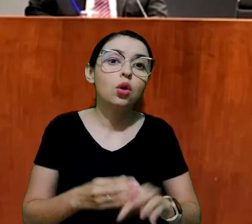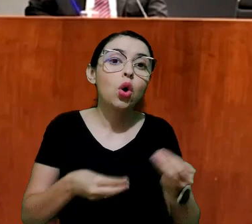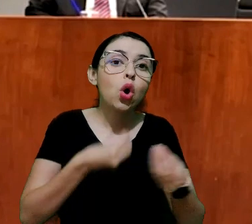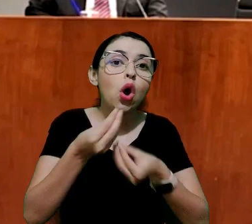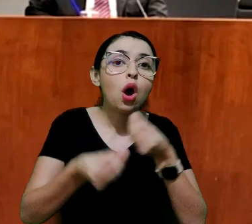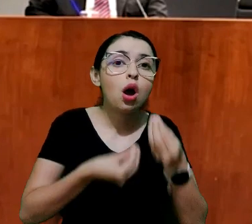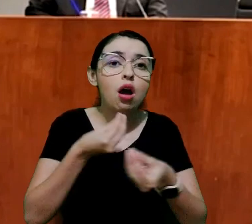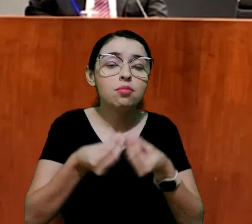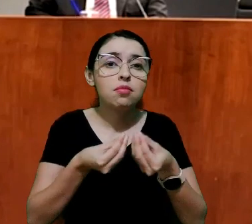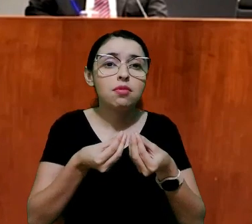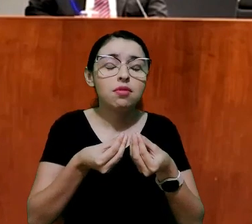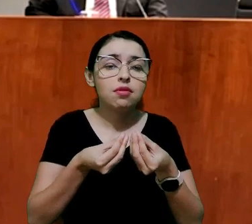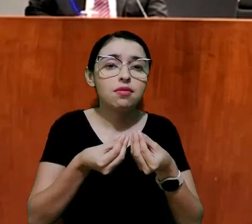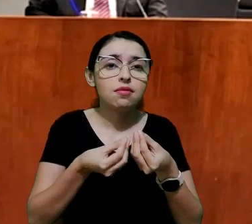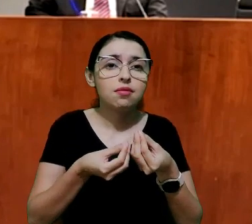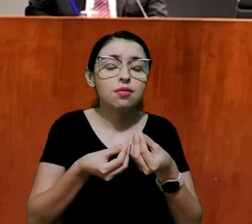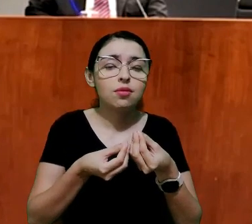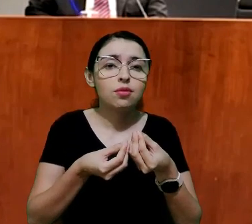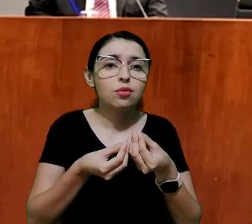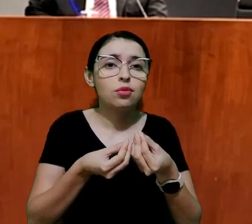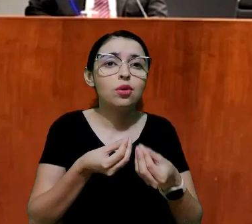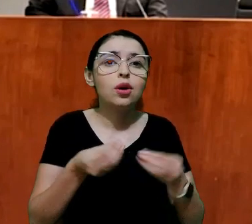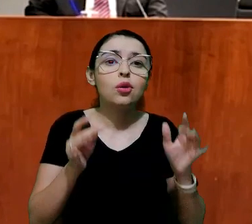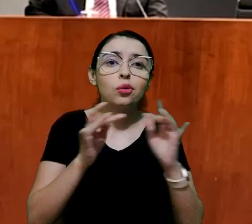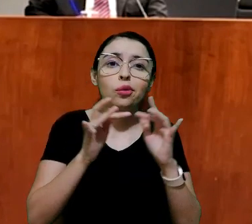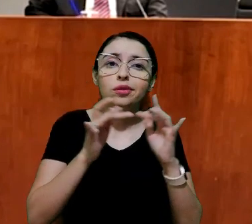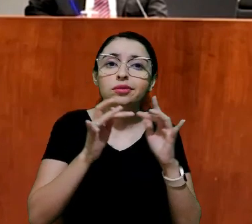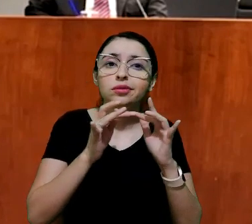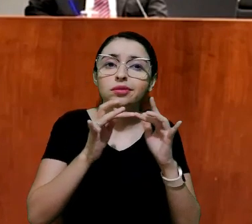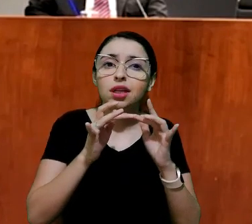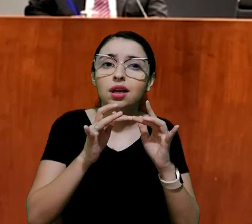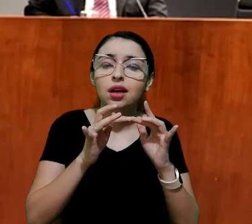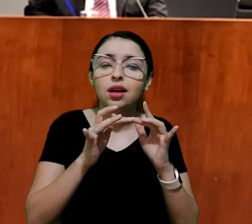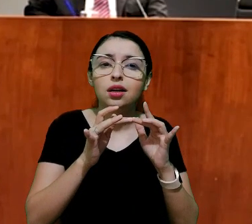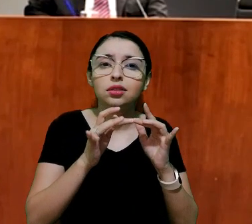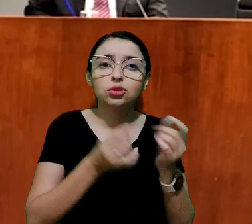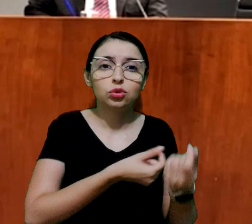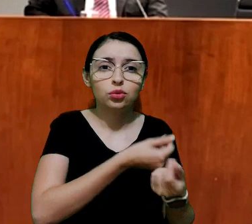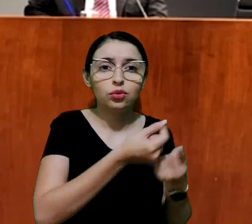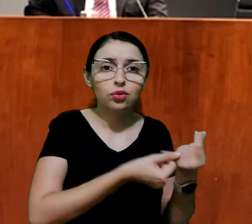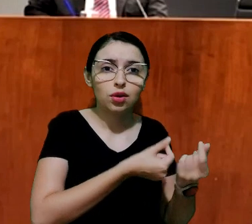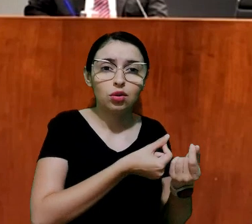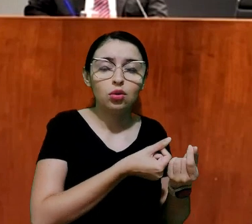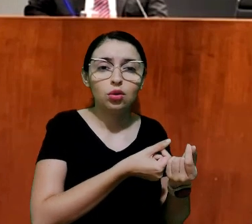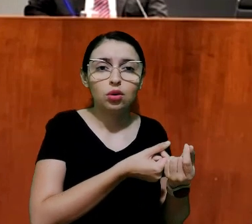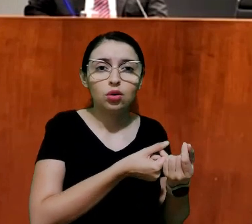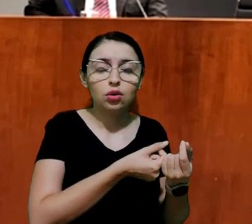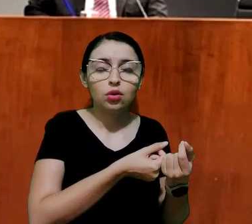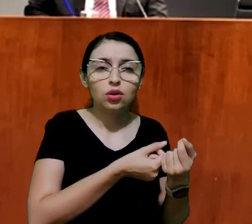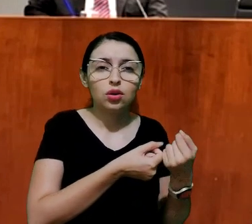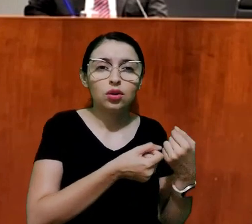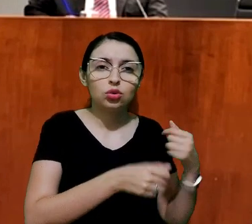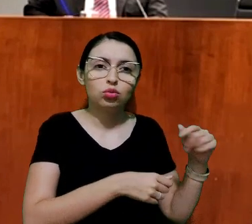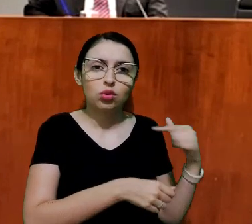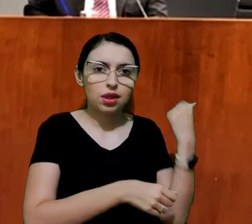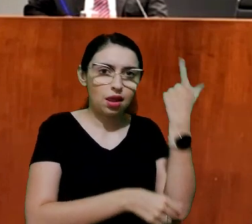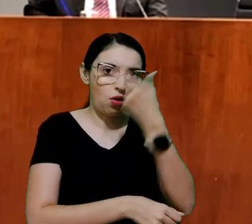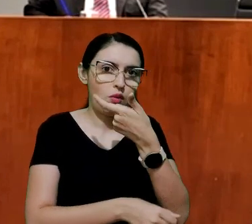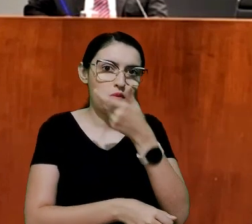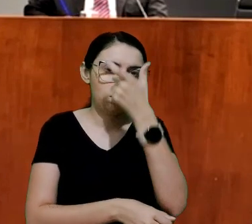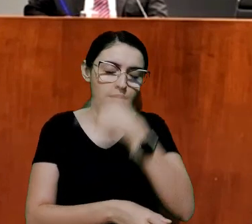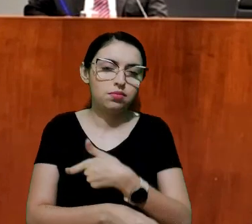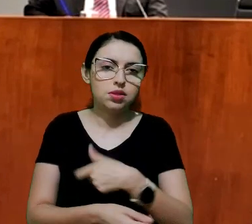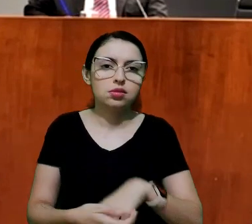precisas sobre os poderes que um cônjuge tem sobre o patrimônio do outro. Porque não é só a herança, não é só